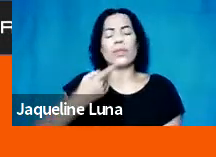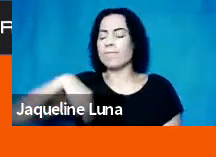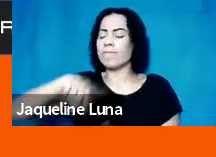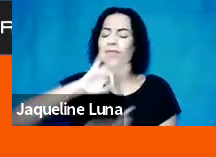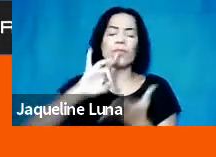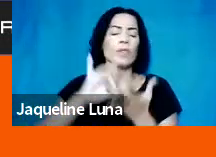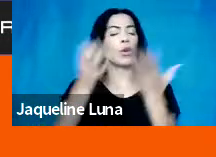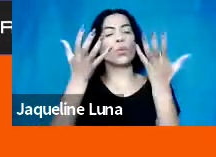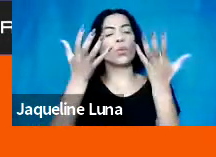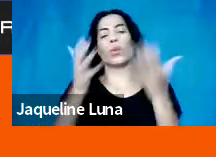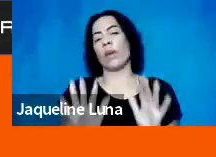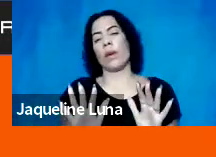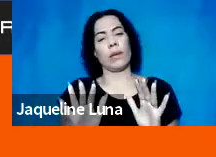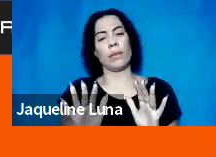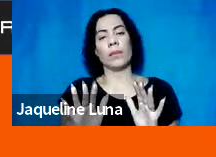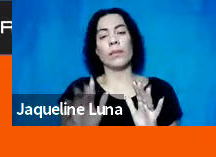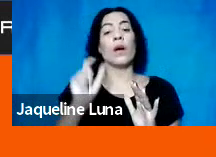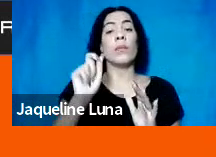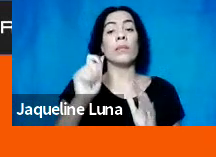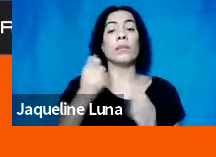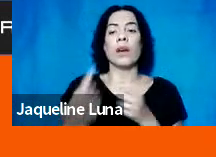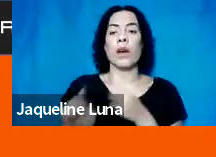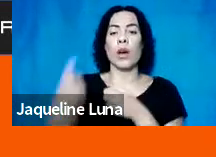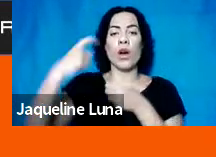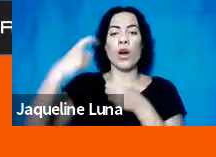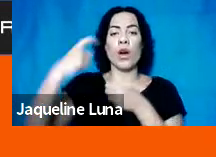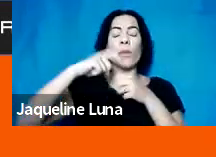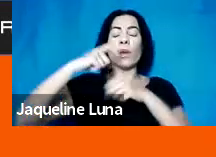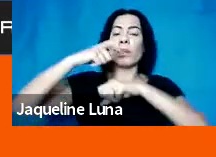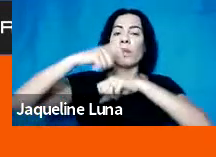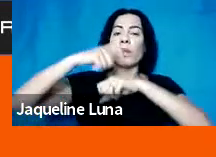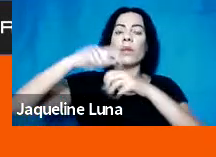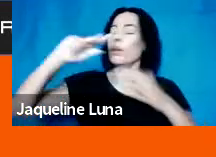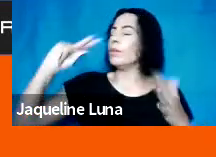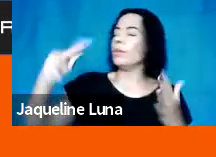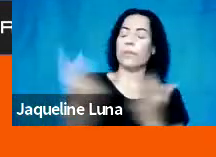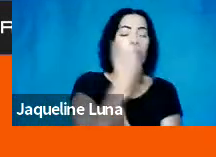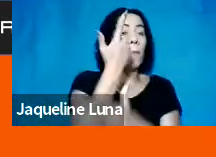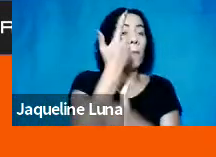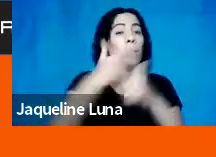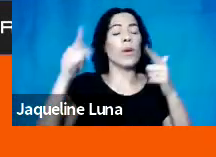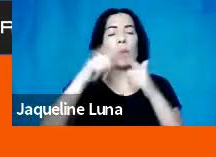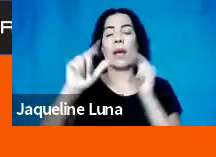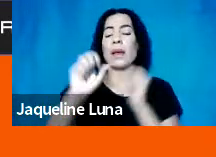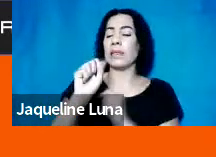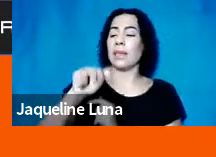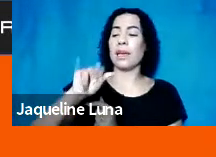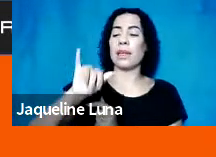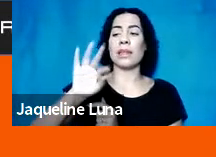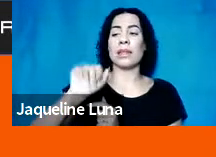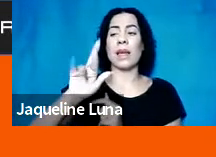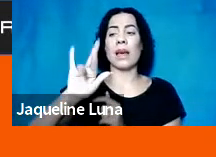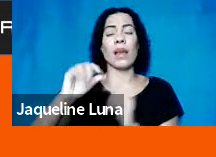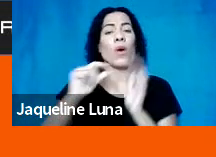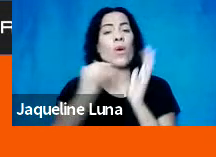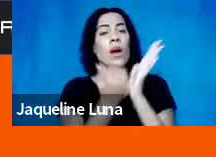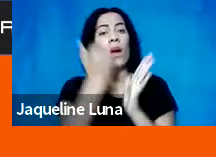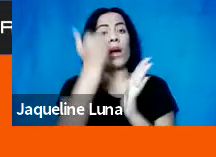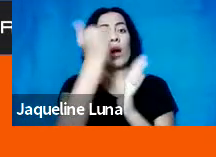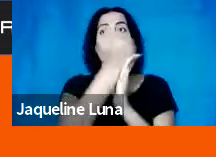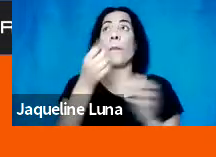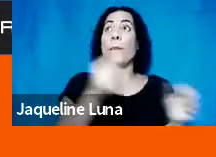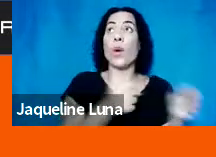que reportar um tempo em que uma catástrofe sanitária tem sido potencializada pelo poder